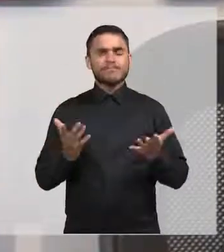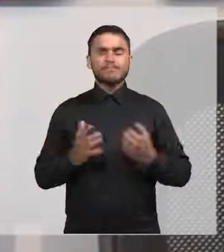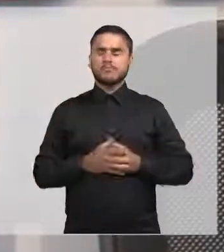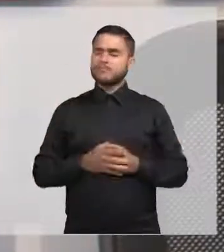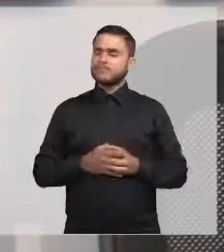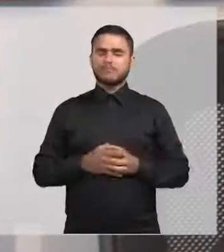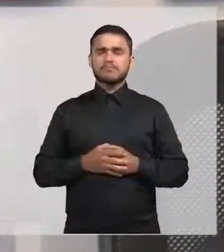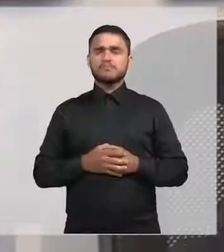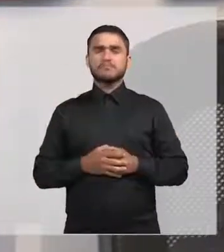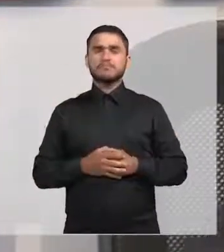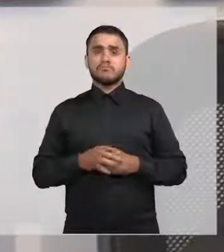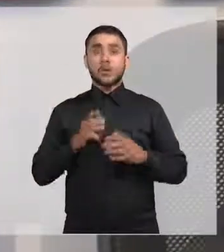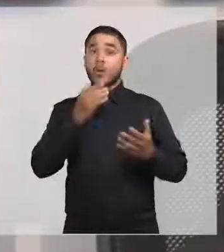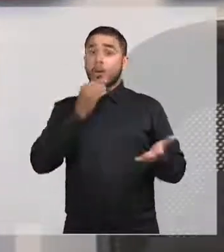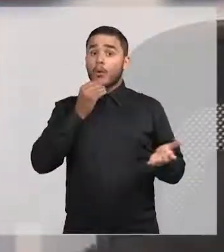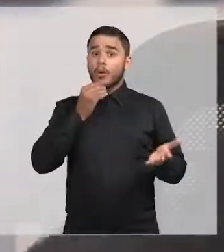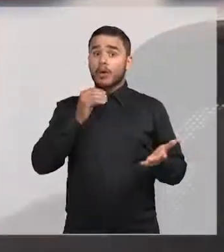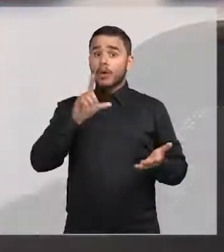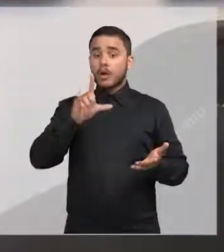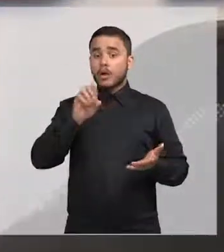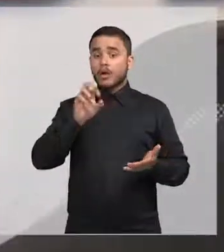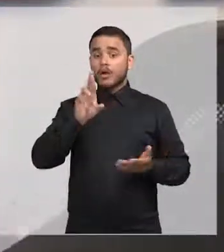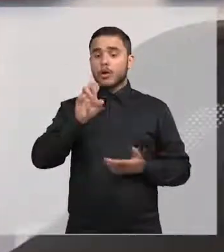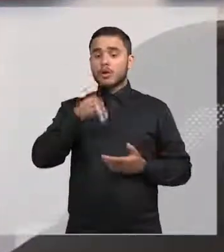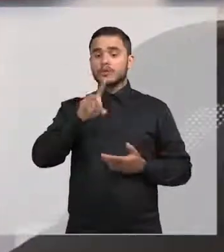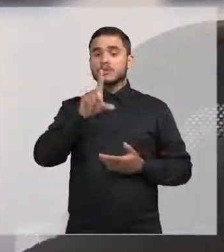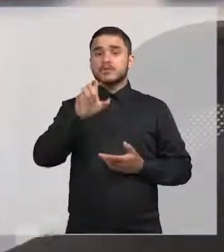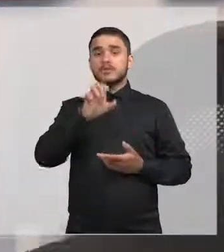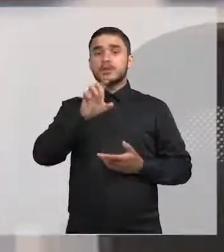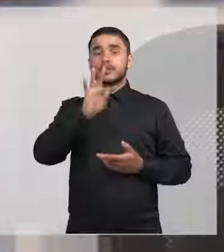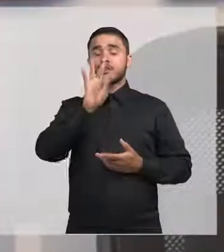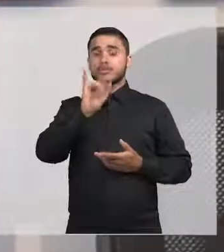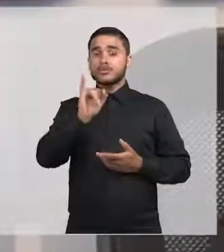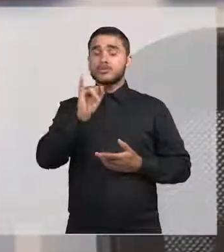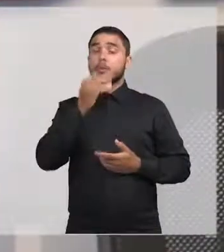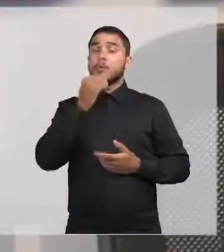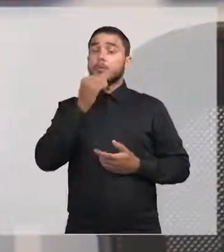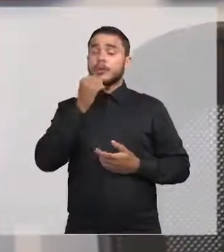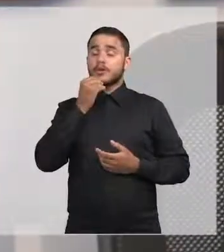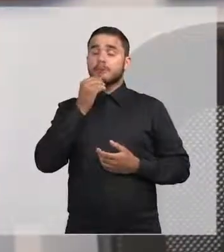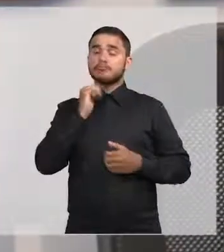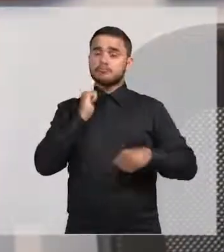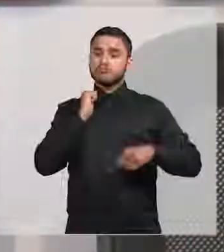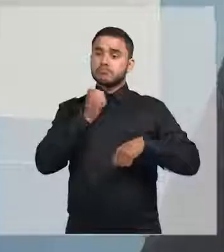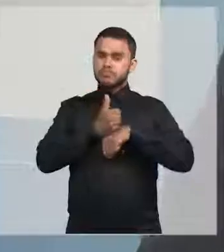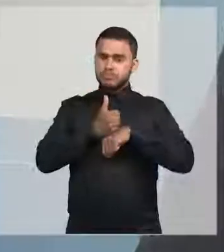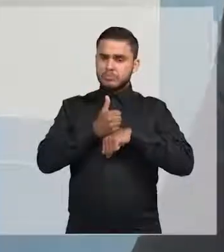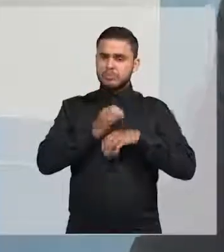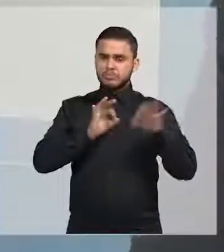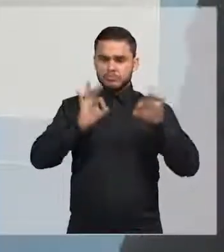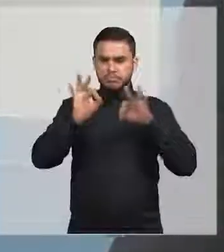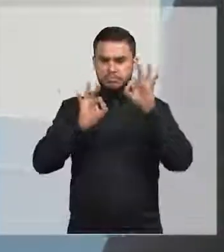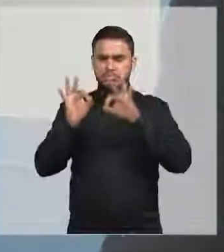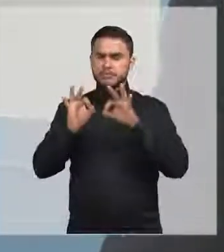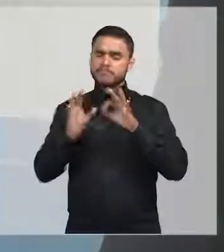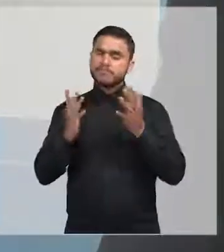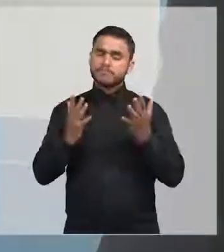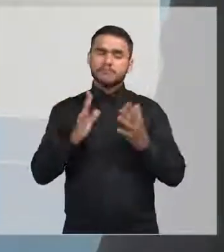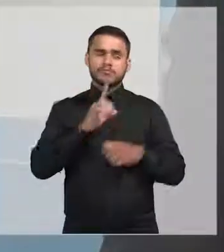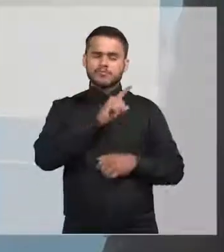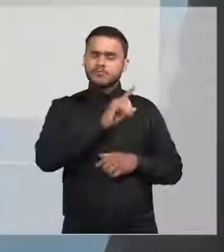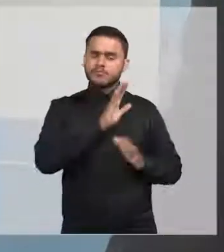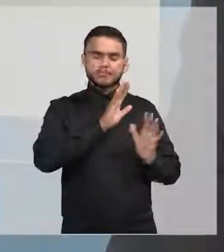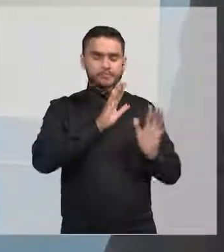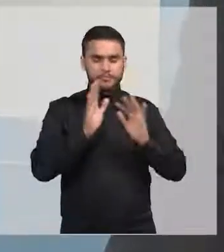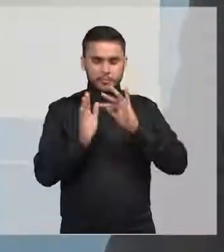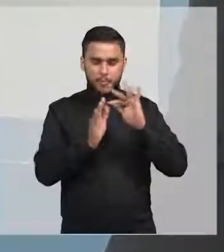não. Onde Lorenzetti está resolvendo tudo. Vamos falar também dele, ele tem muito questionamento sobre ele. Mas vamos aqui falar sobre o que